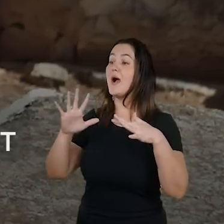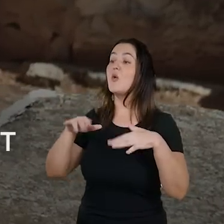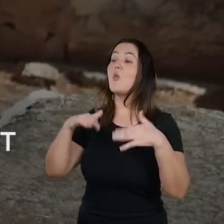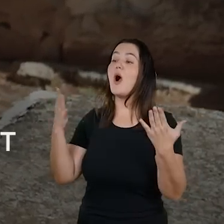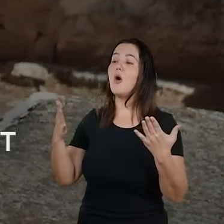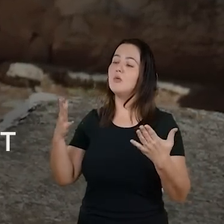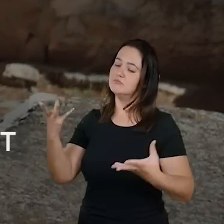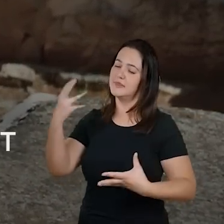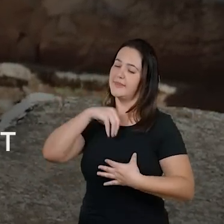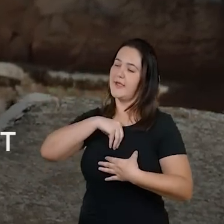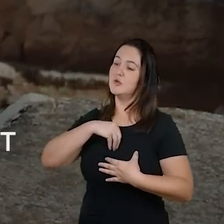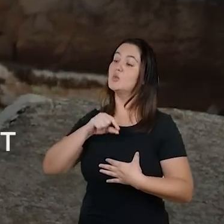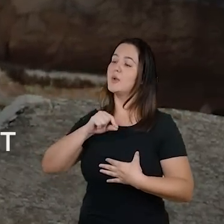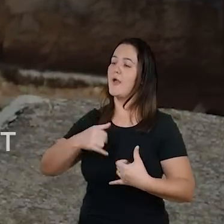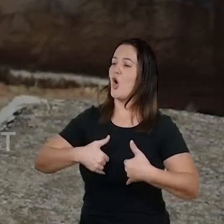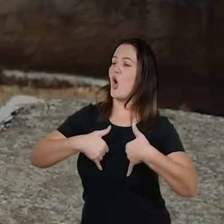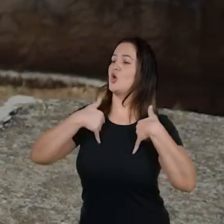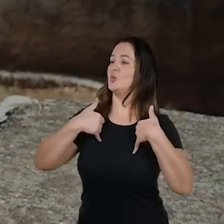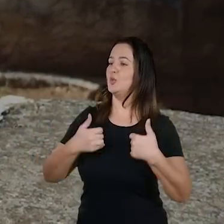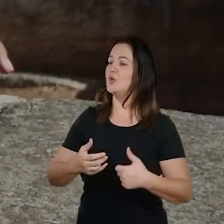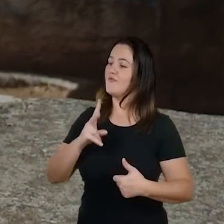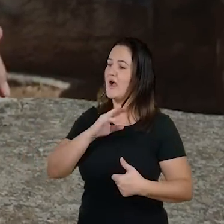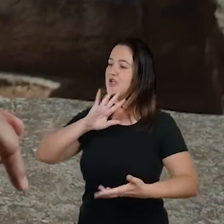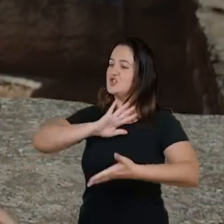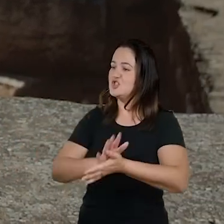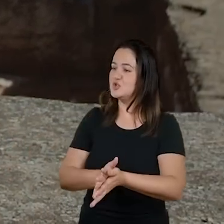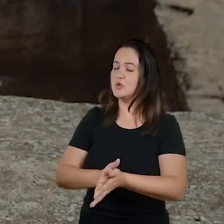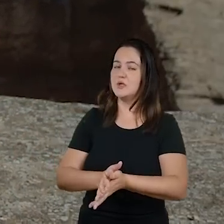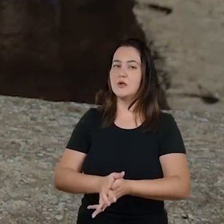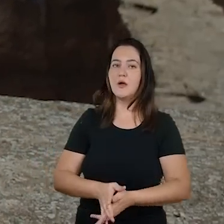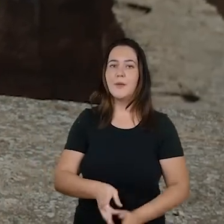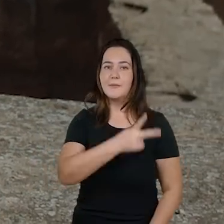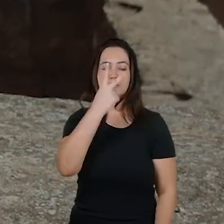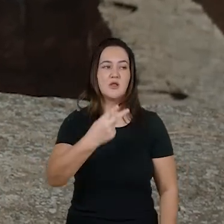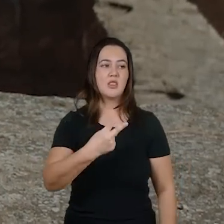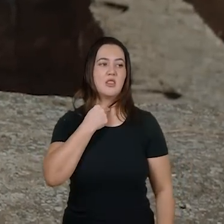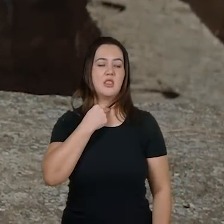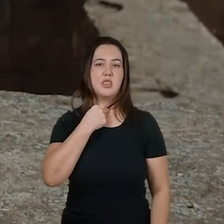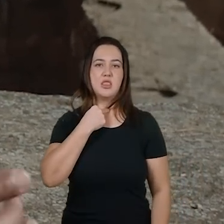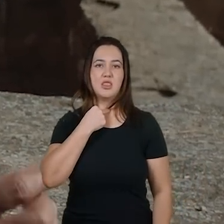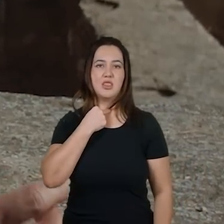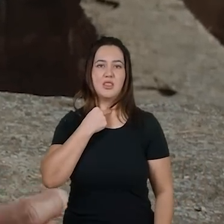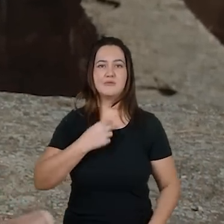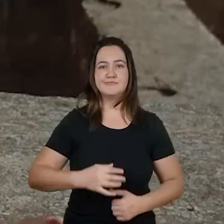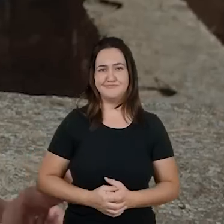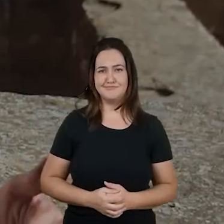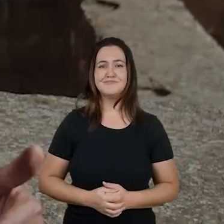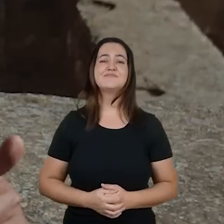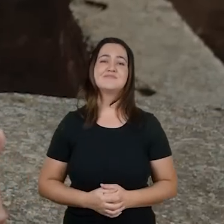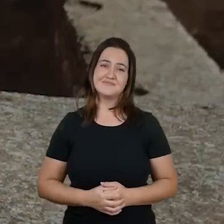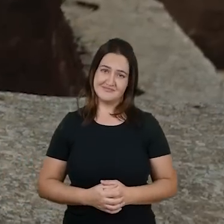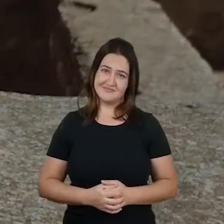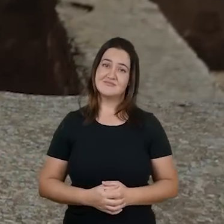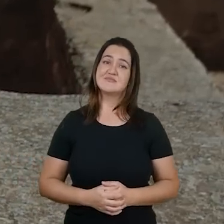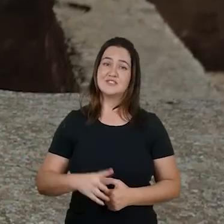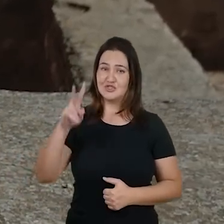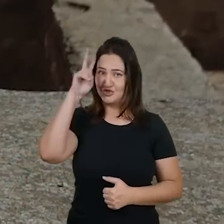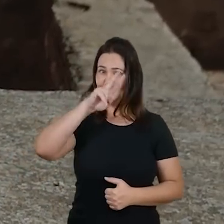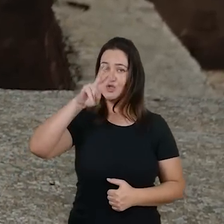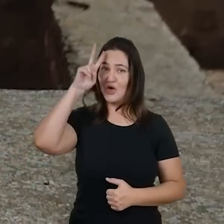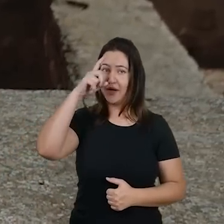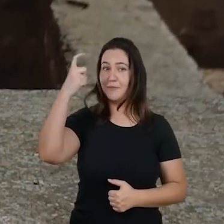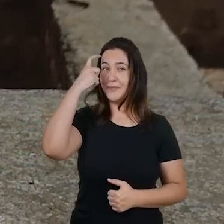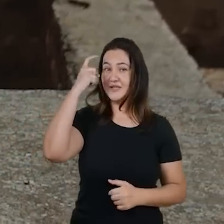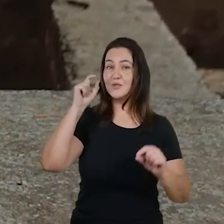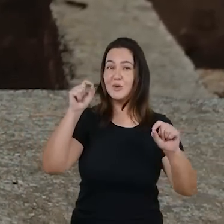qual exército, e ele destruiu o exército dele mesmo. Essa história também dá margem para muitos pensarem